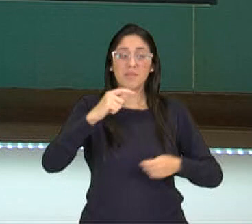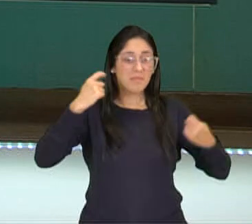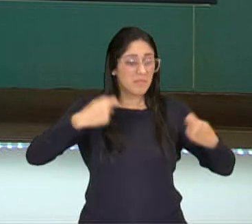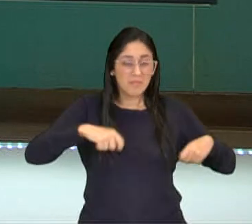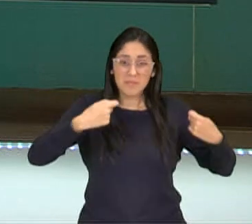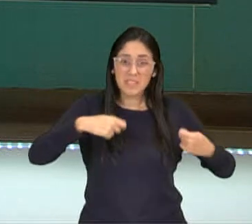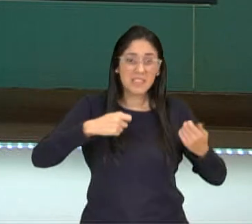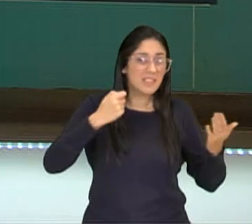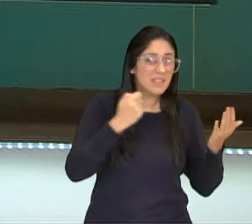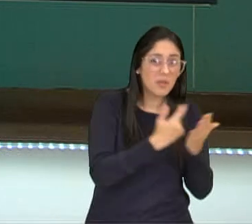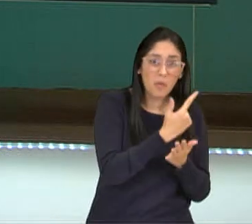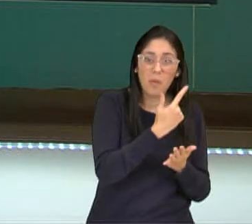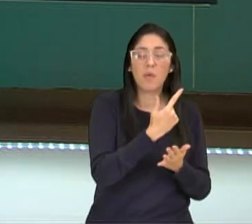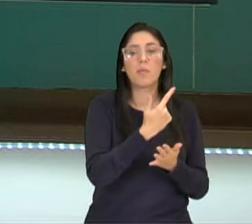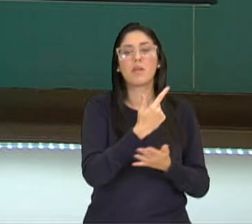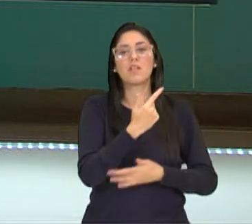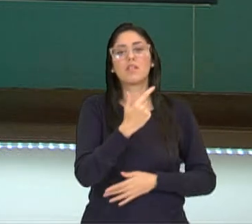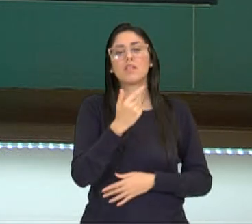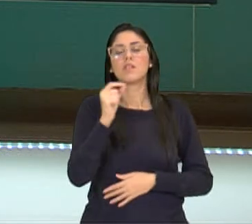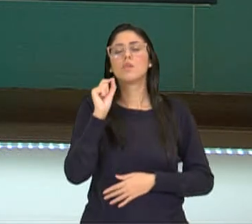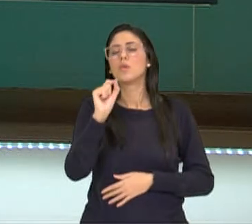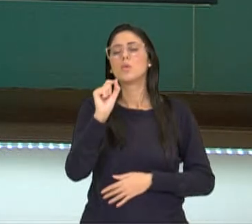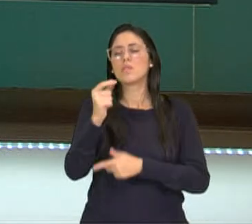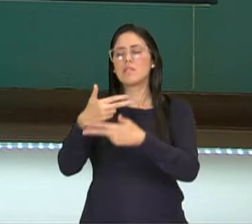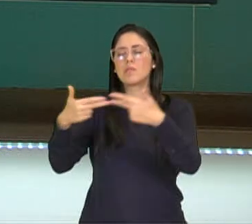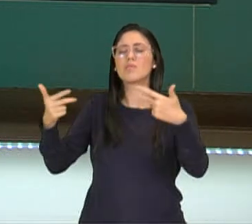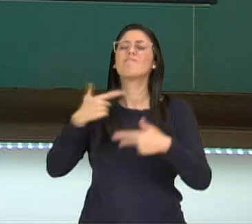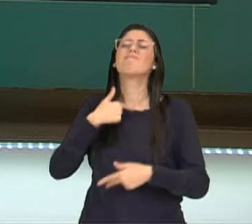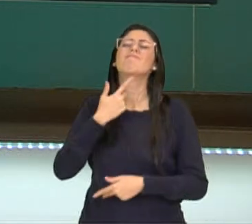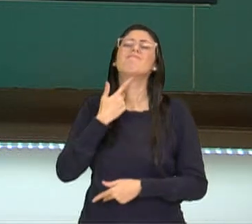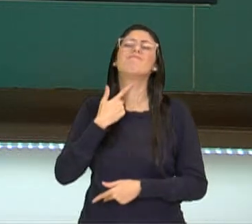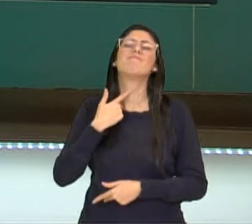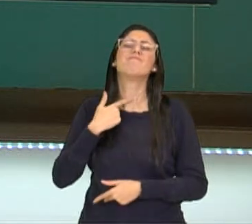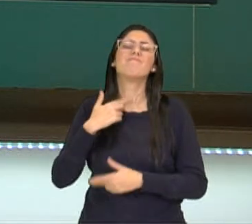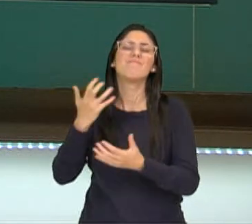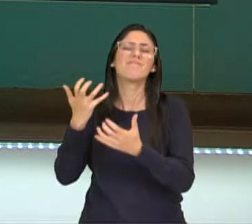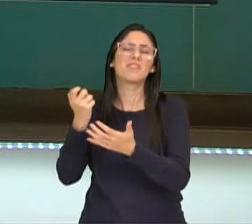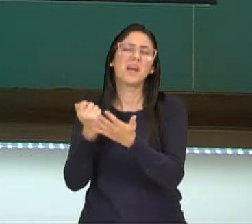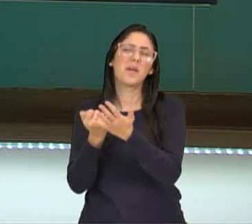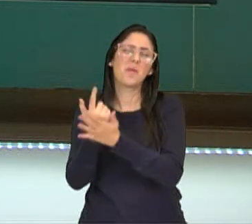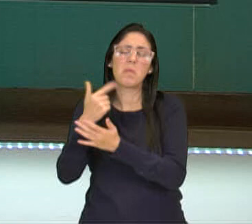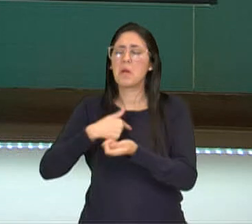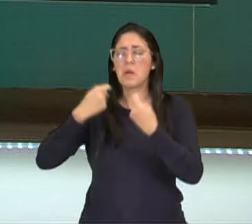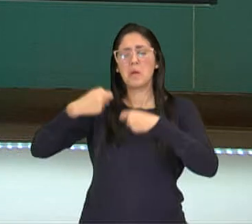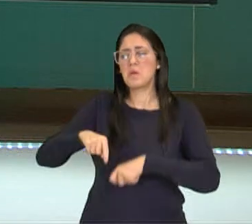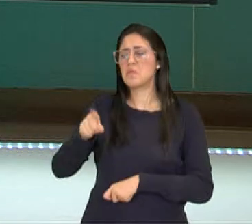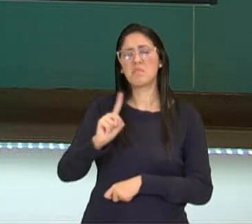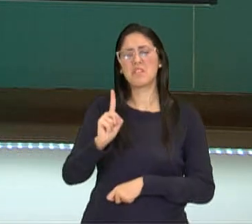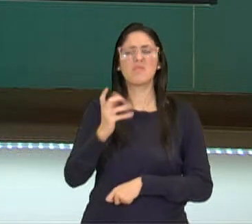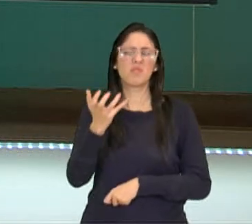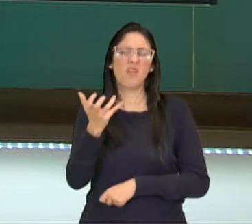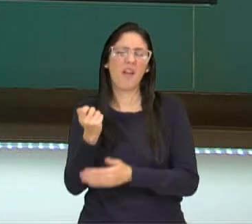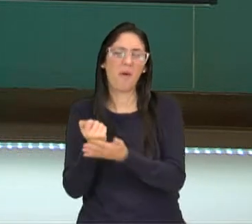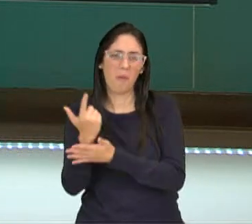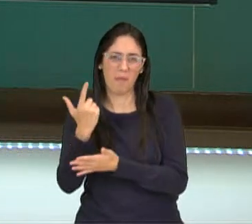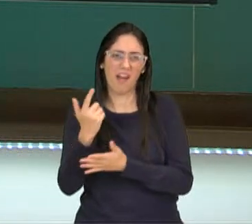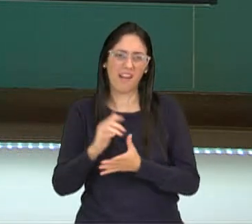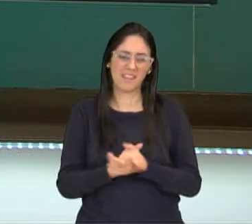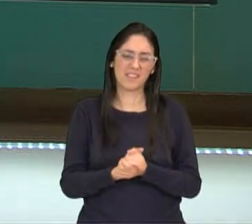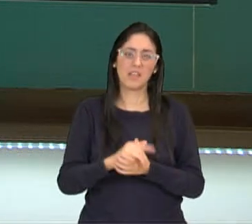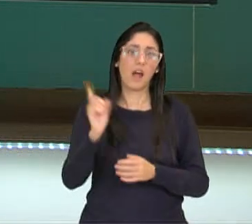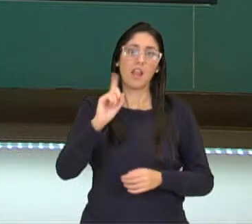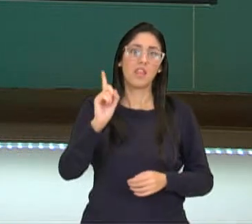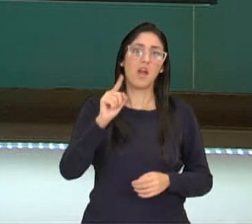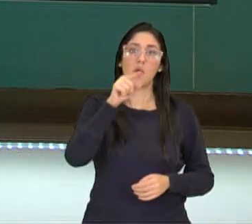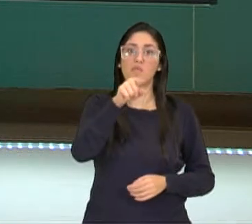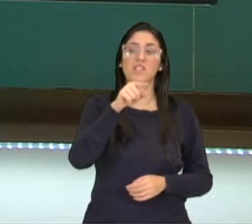para viver e aquilo que são desejos, que eu conseguiria viver sem aquele bem, tá? Não estou dizendo para você ir lá